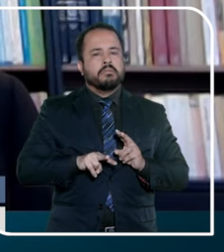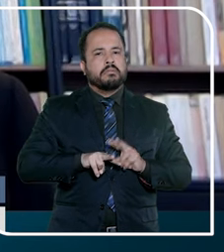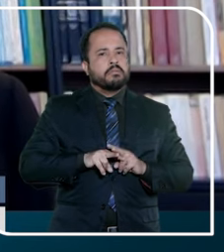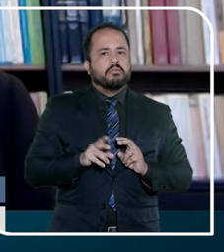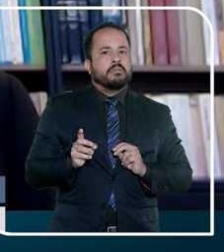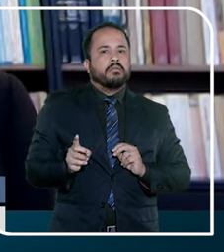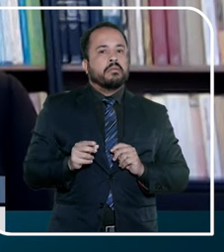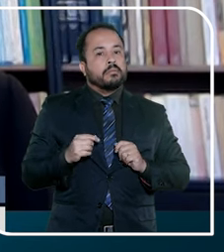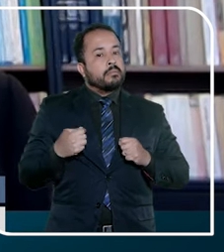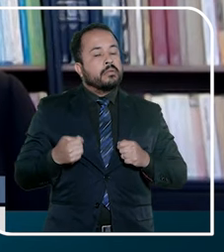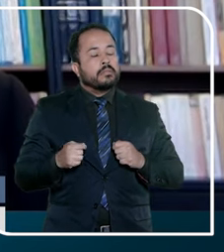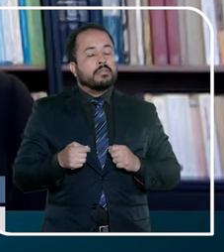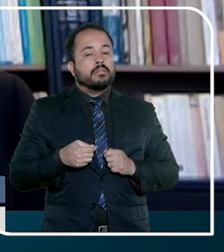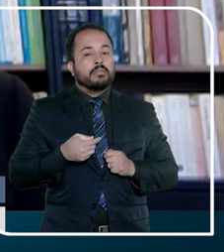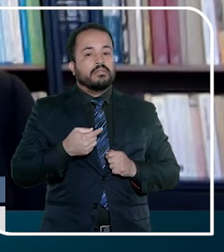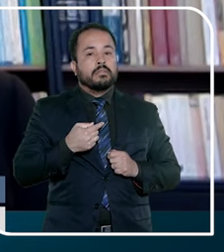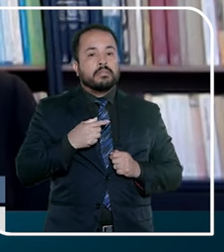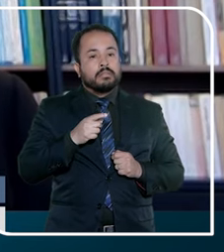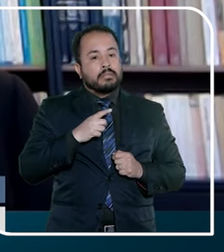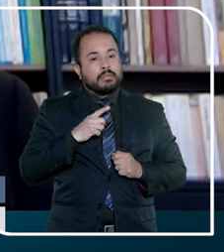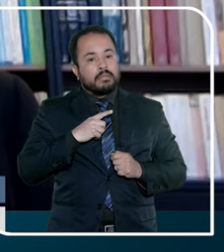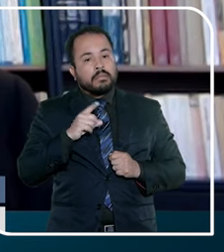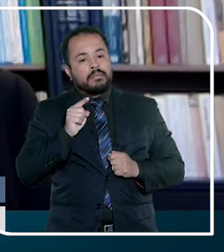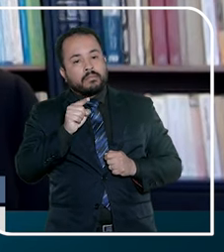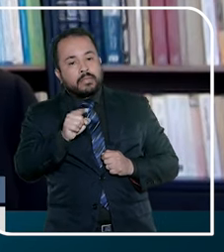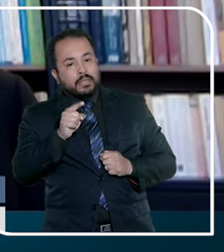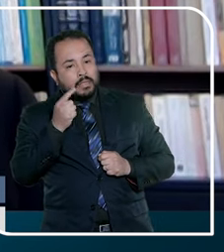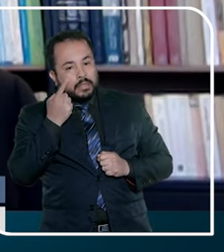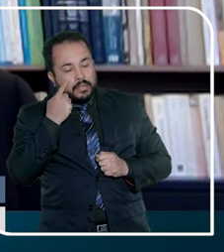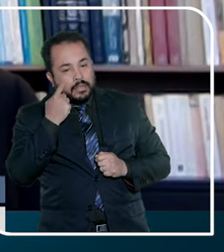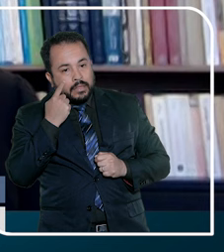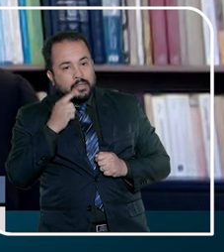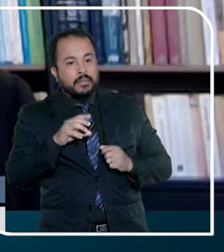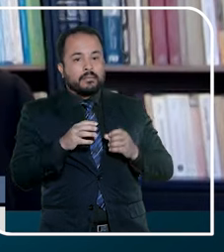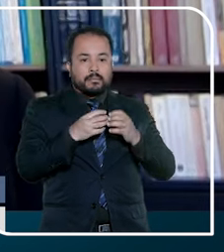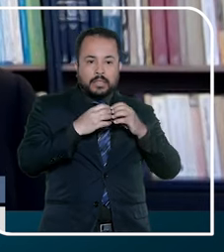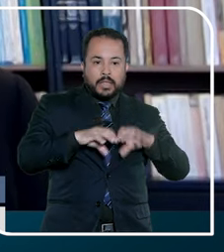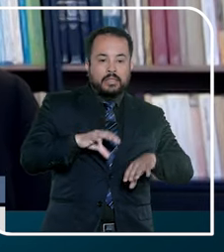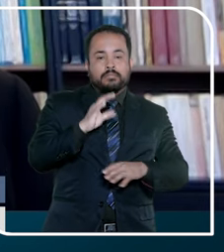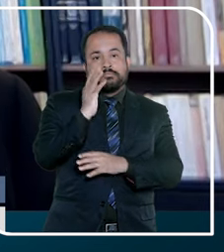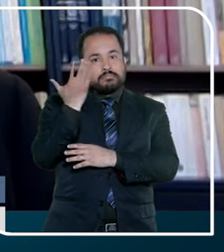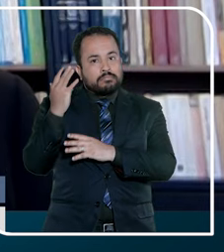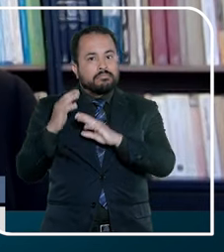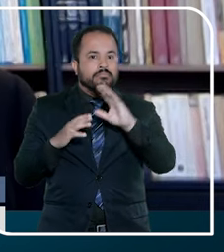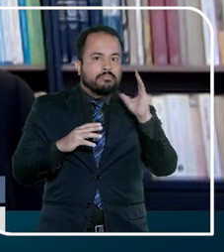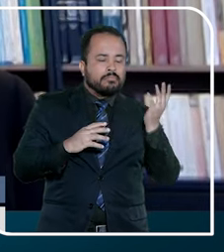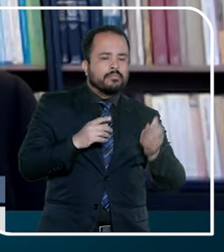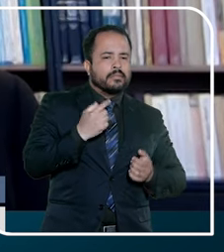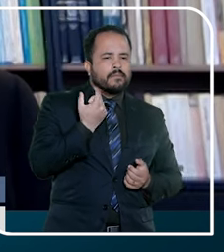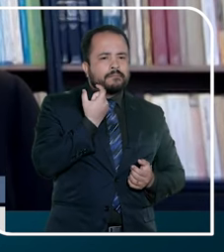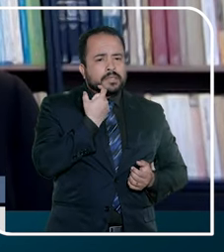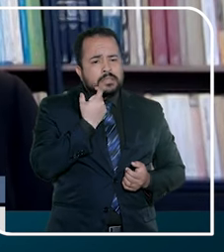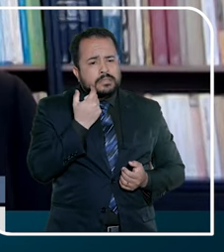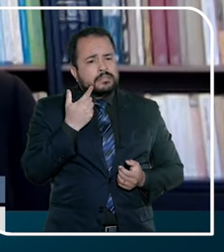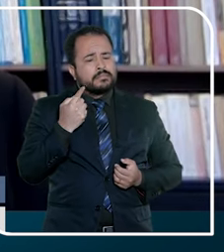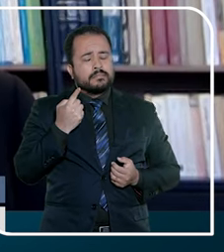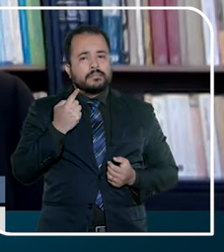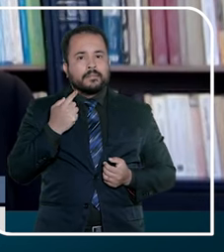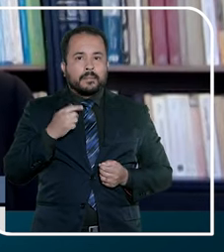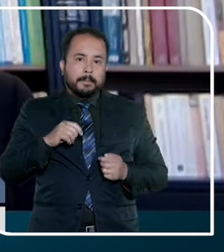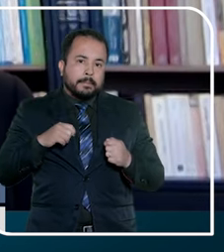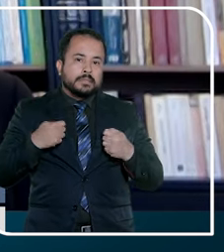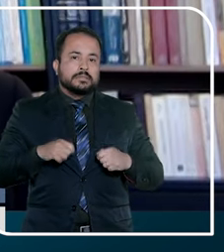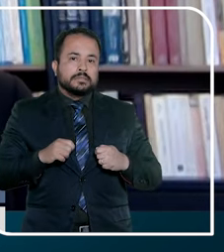realmente um potencial de dano considerá eventualmente se ficar demonstrado que